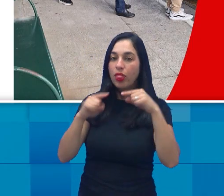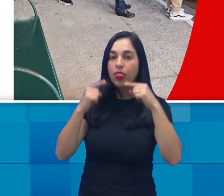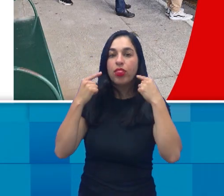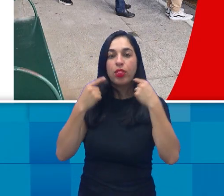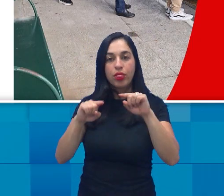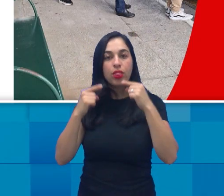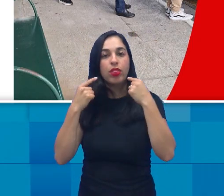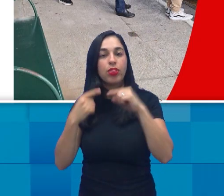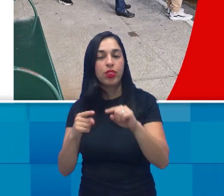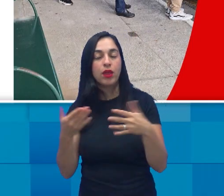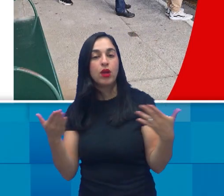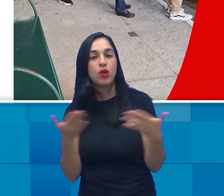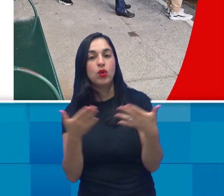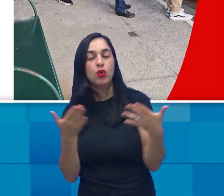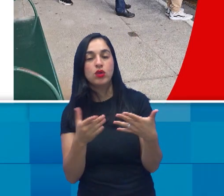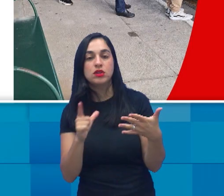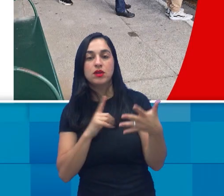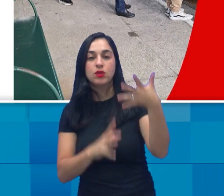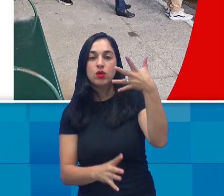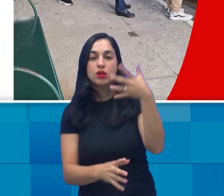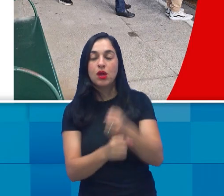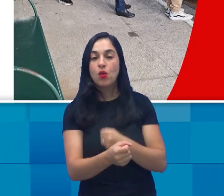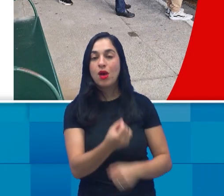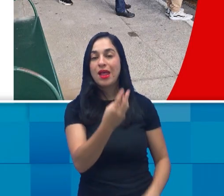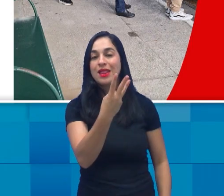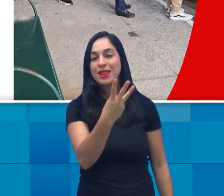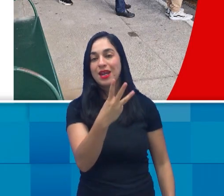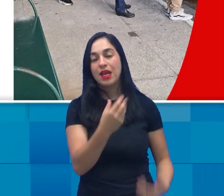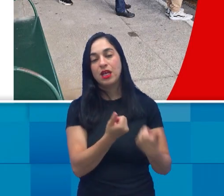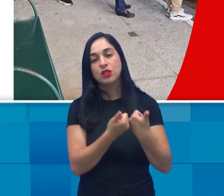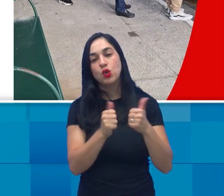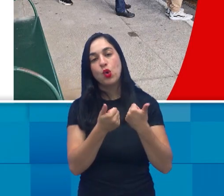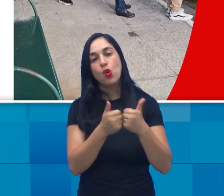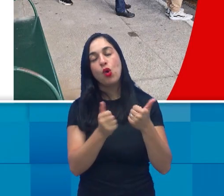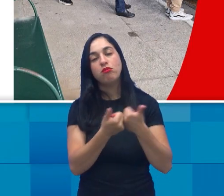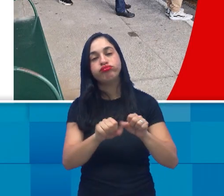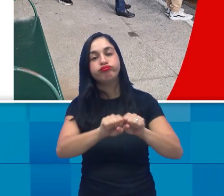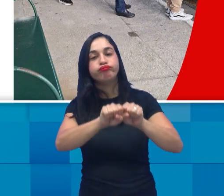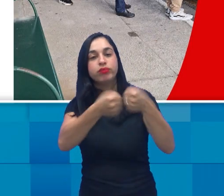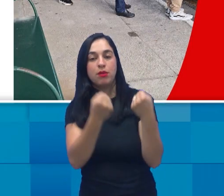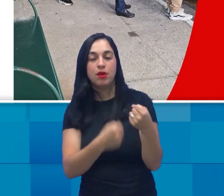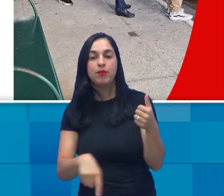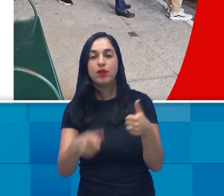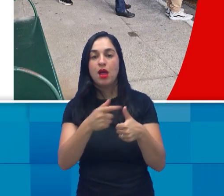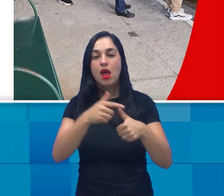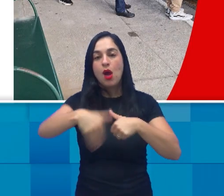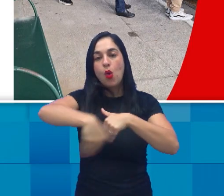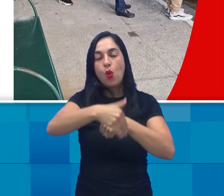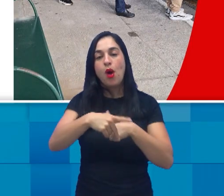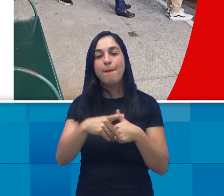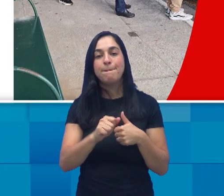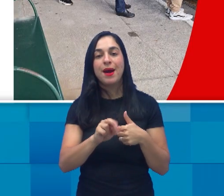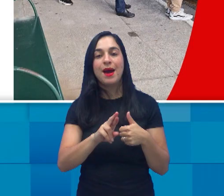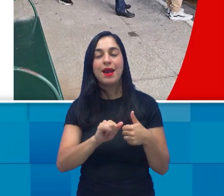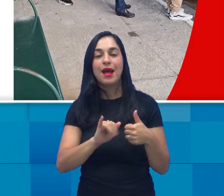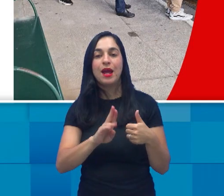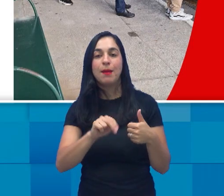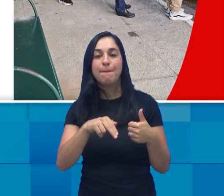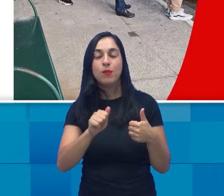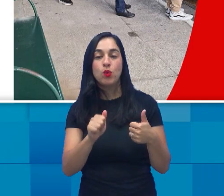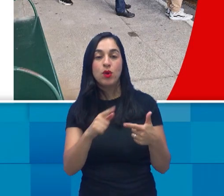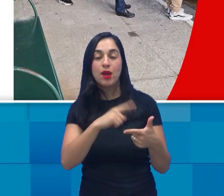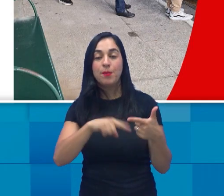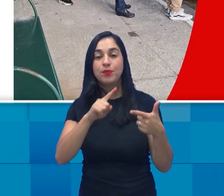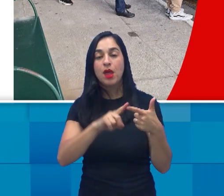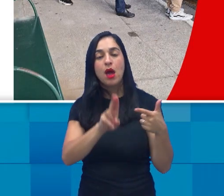encontramos 3 ônibus quebrados. Um aqui na Rua Paraibuna, outro lá na